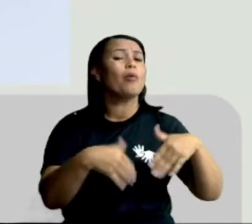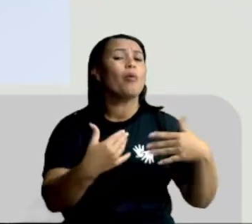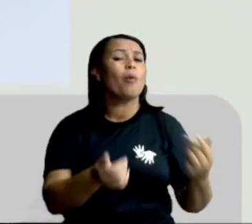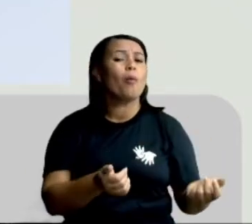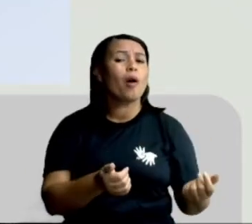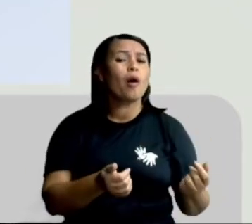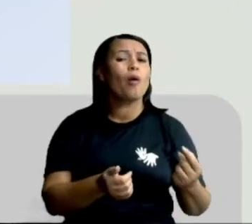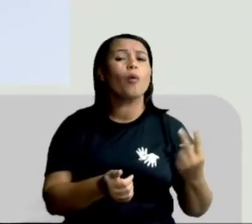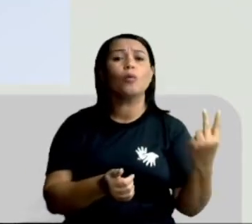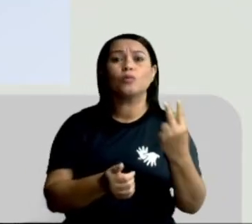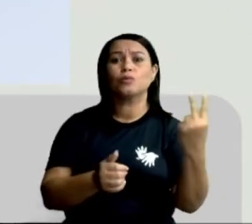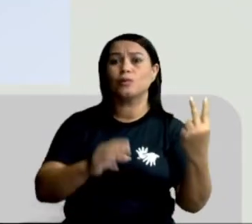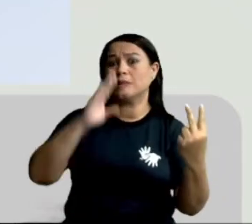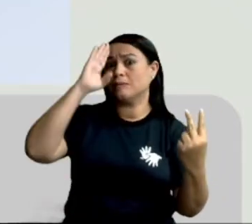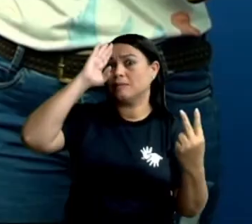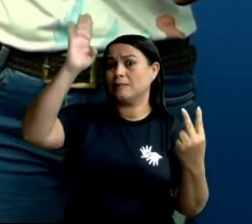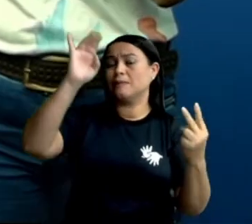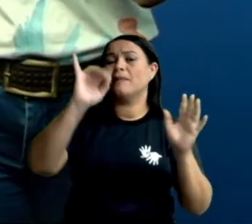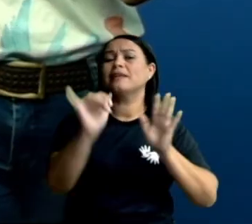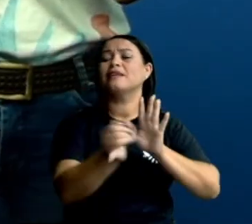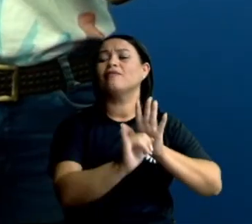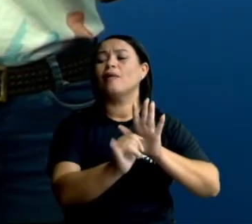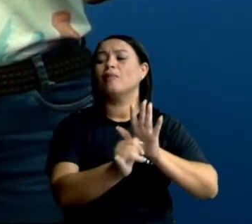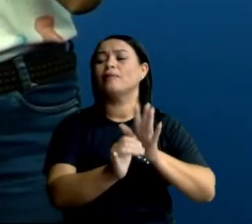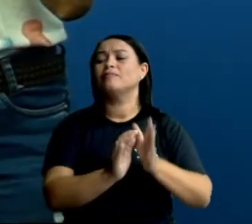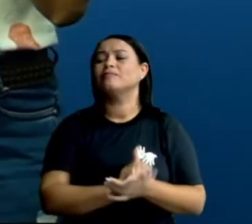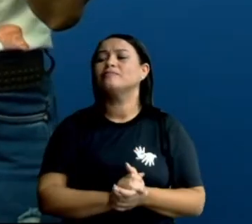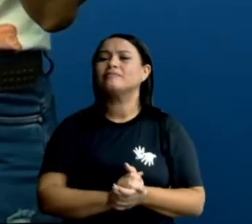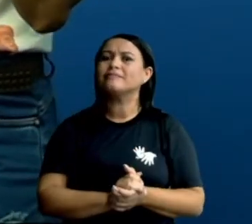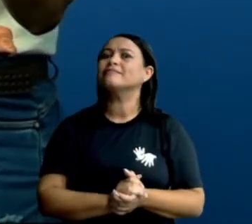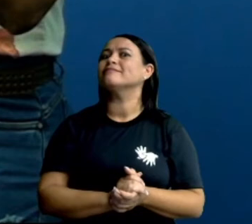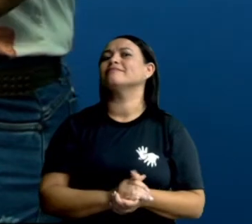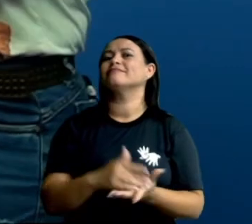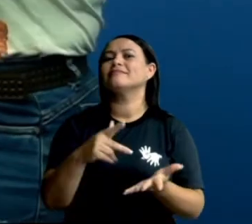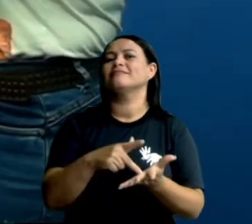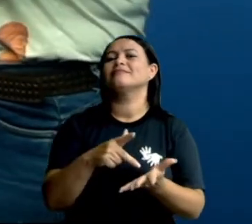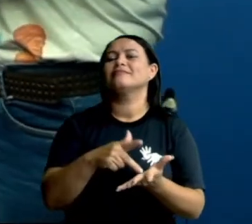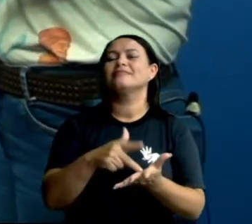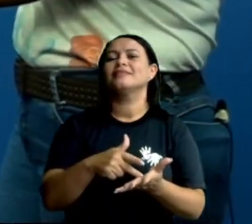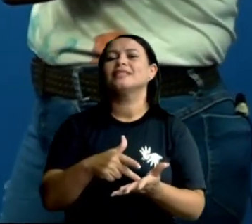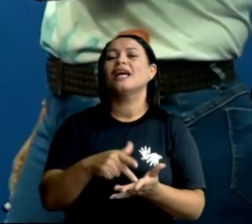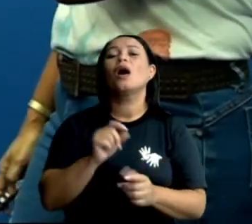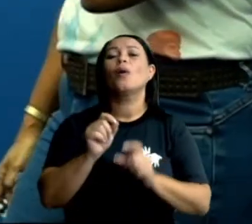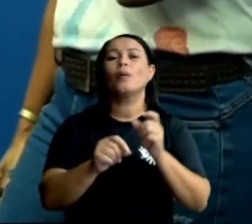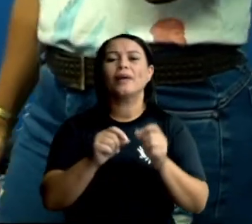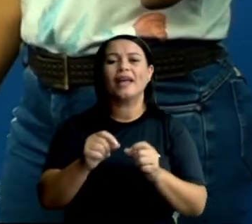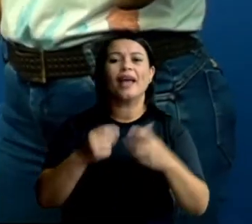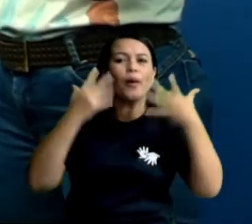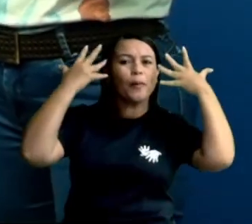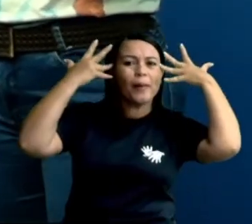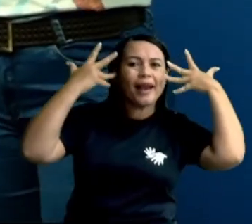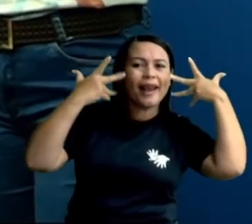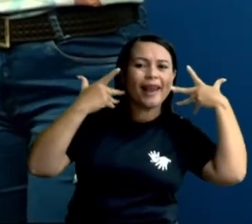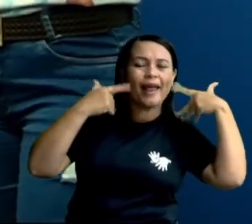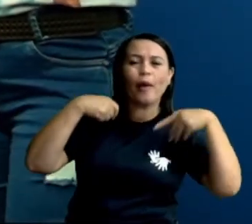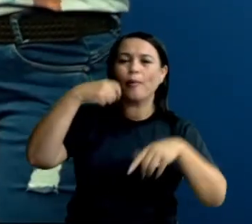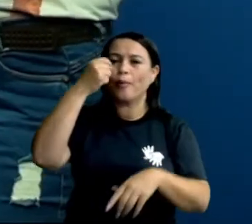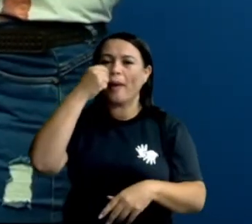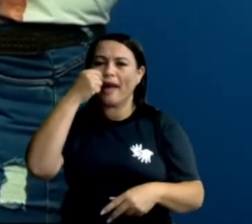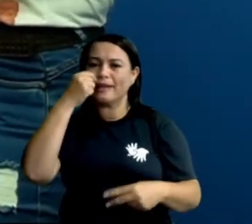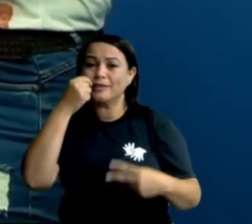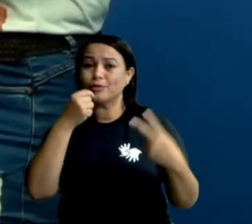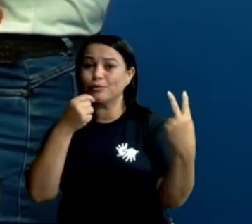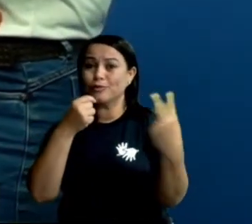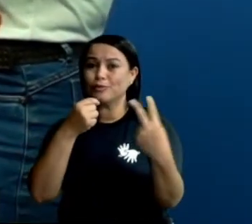dois personagens principais que aparecem na fábula? Isso mesmo, o leão e o ratinho, tá?